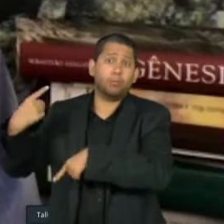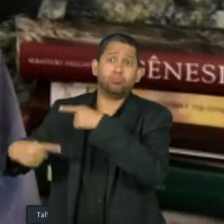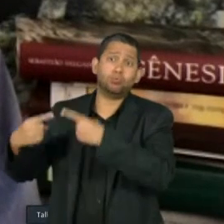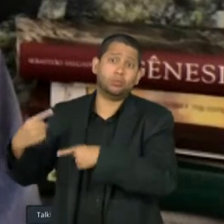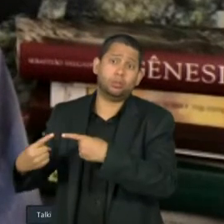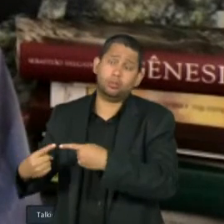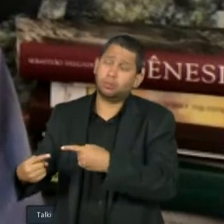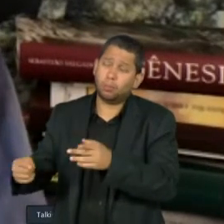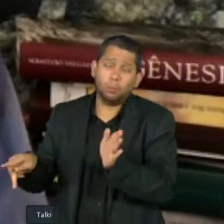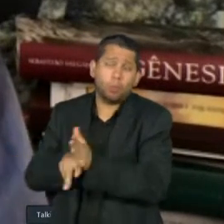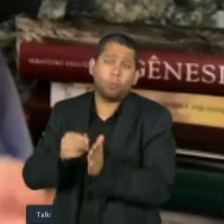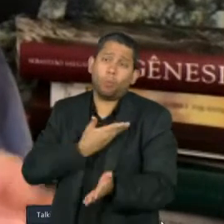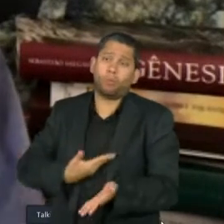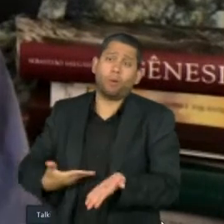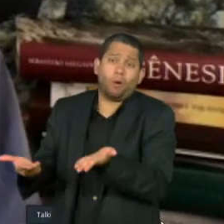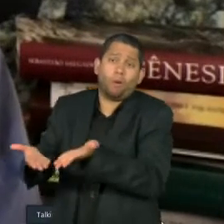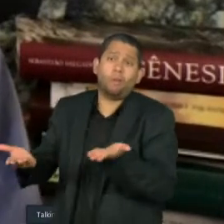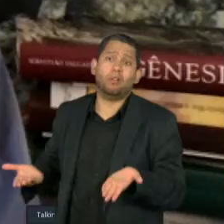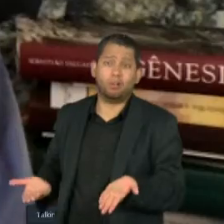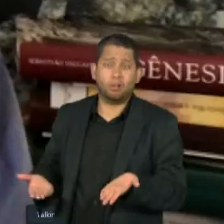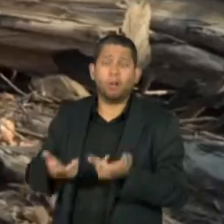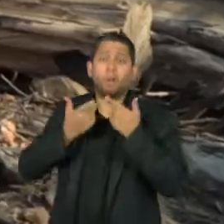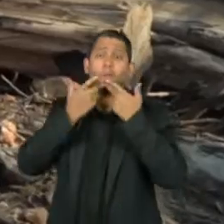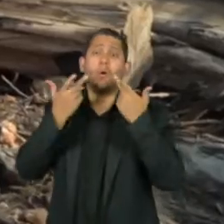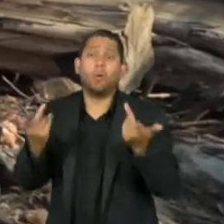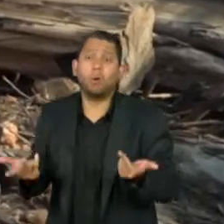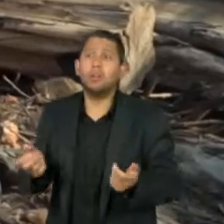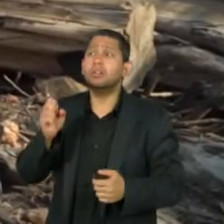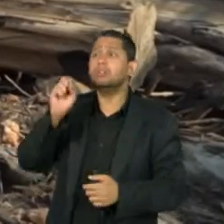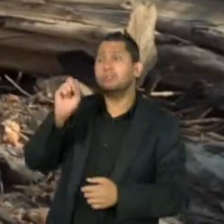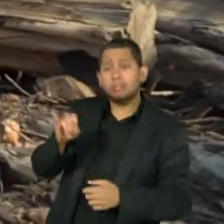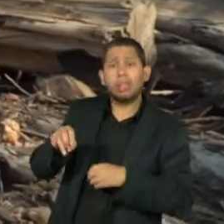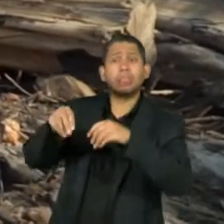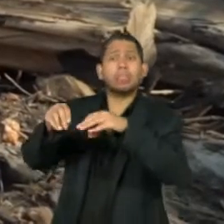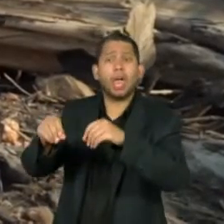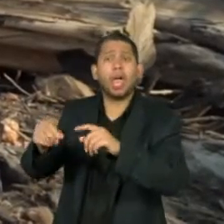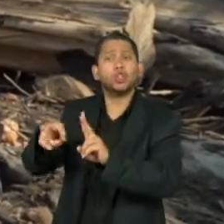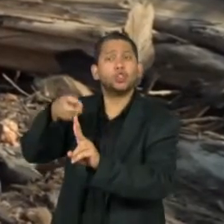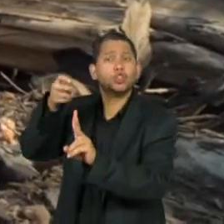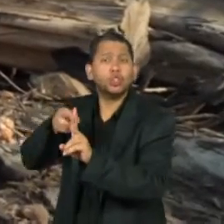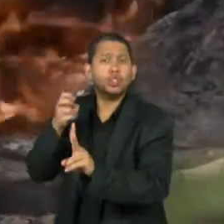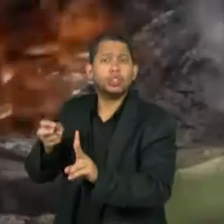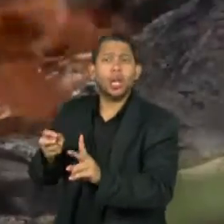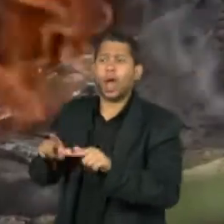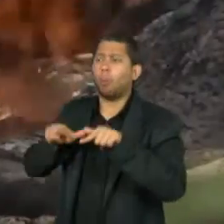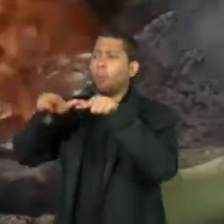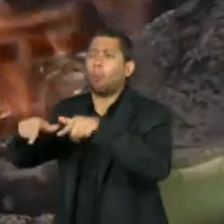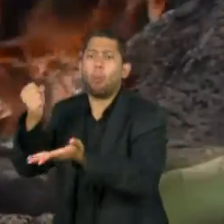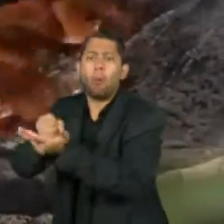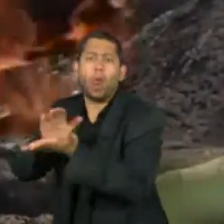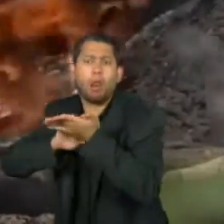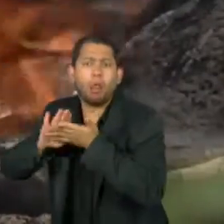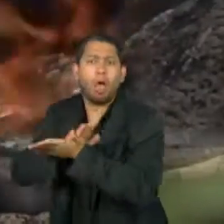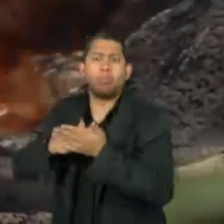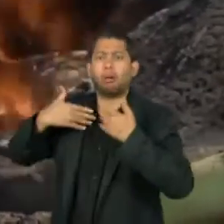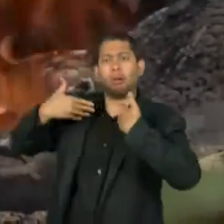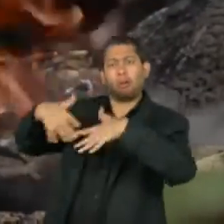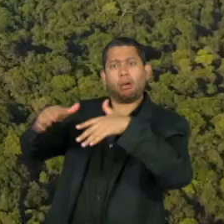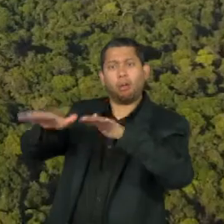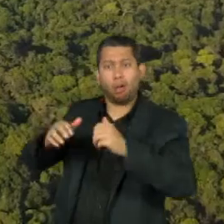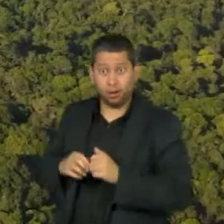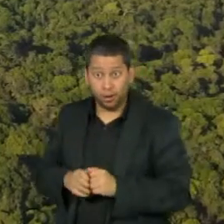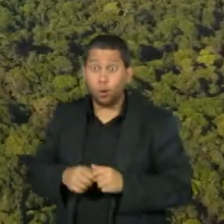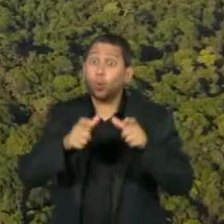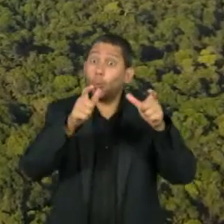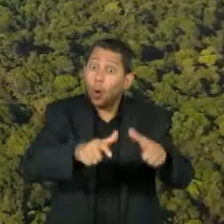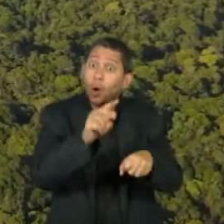atual governo. Quando se diz que não vai mais reconhecer as terras indígenas, que não vai mais criar ou ampliar o sistema de unidade de